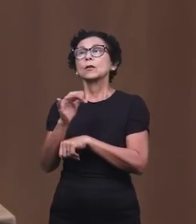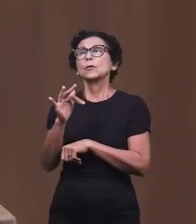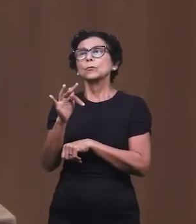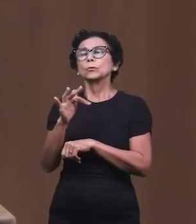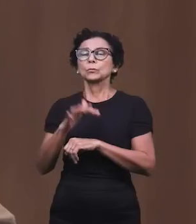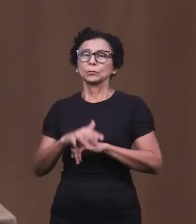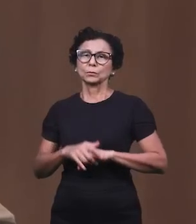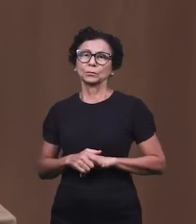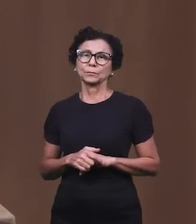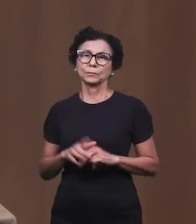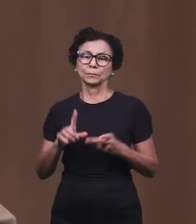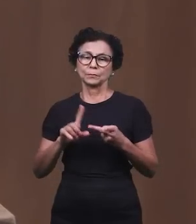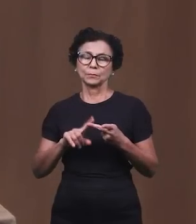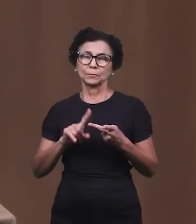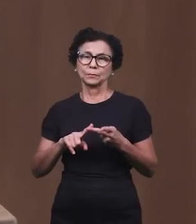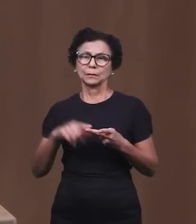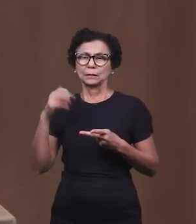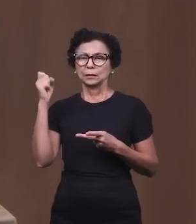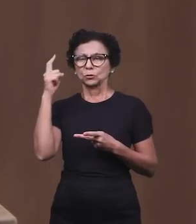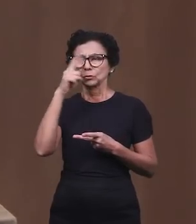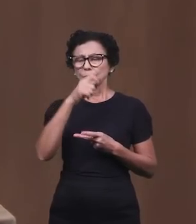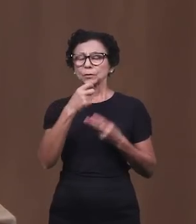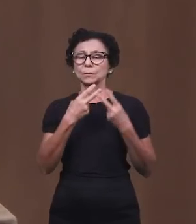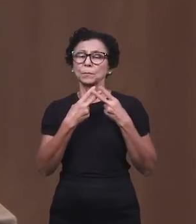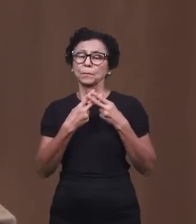sede pacientes na tribulação,